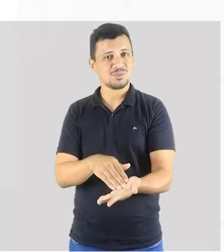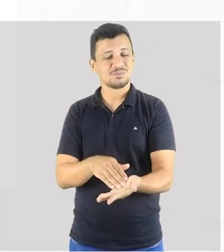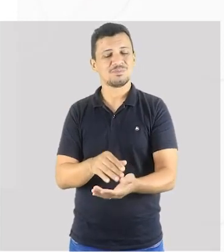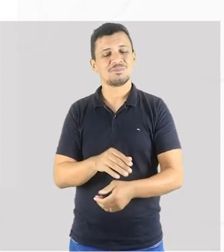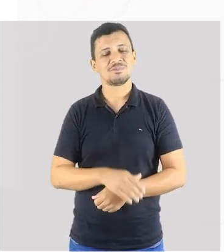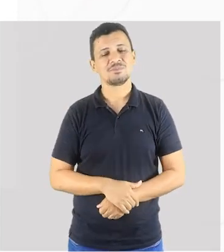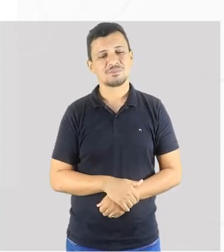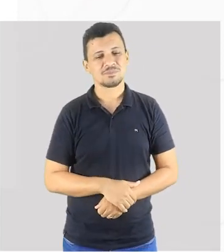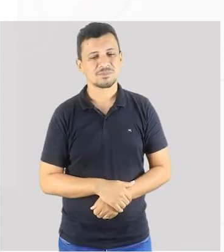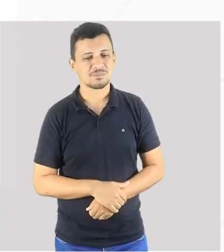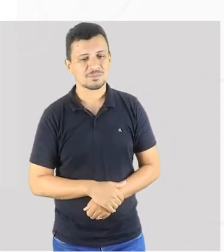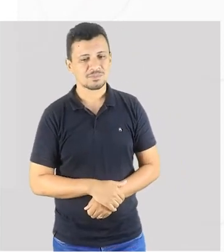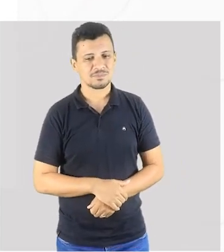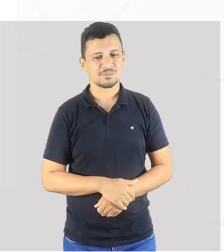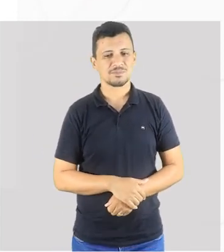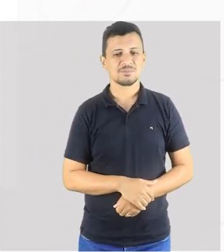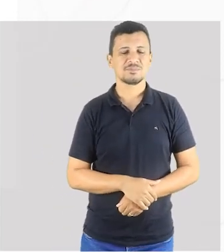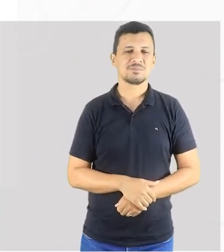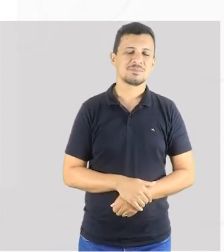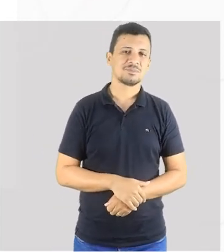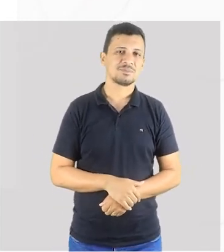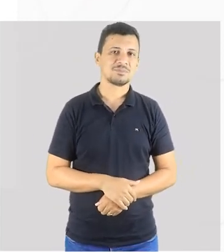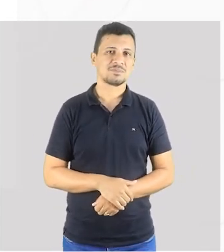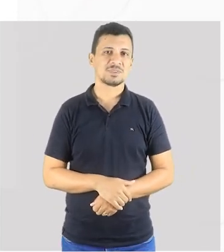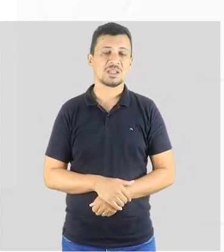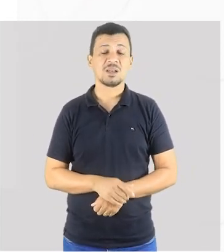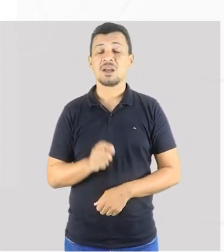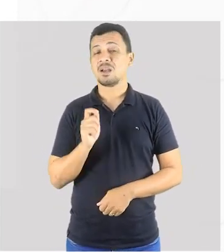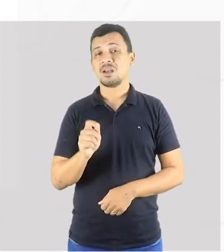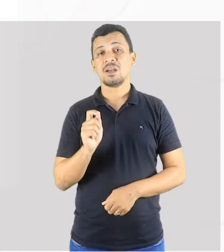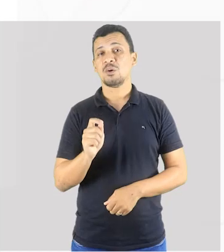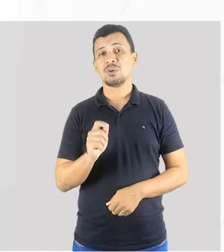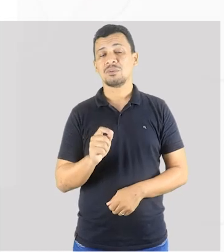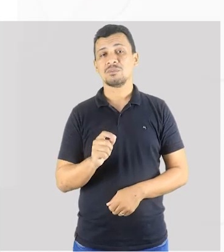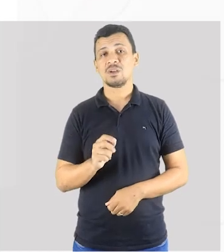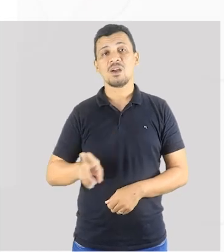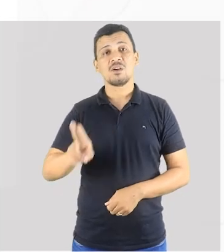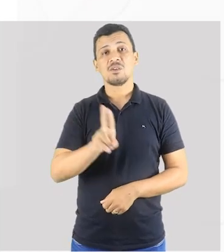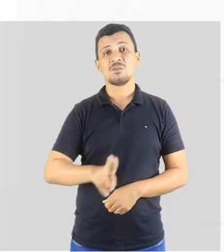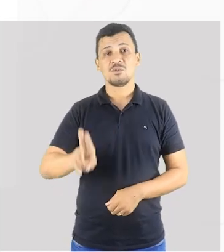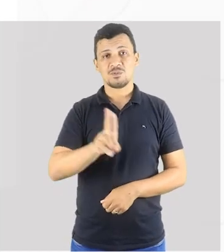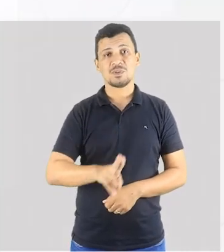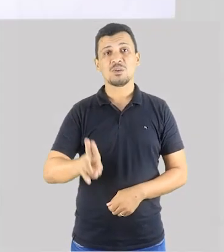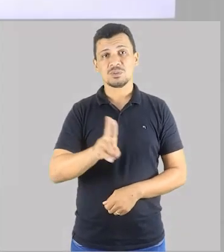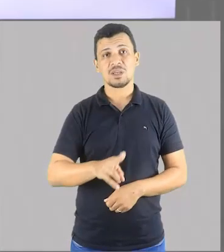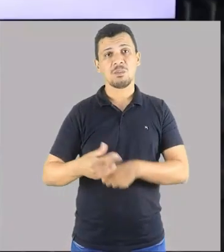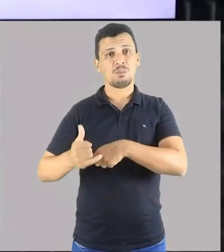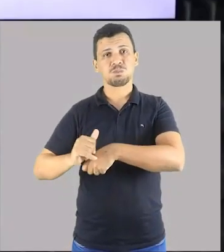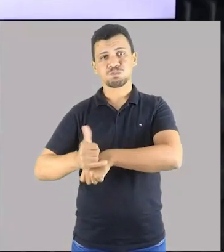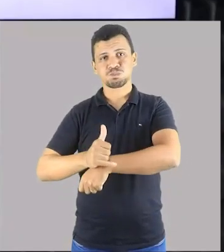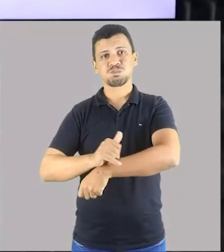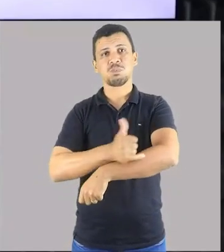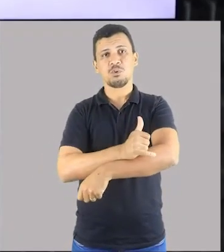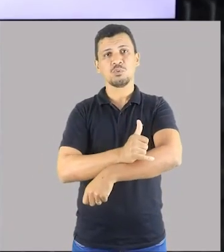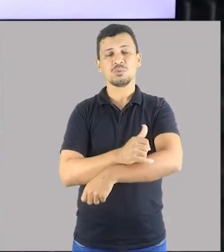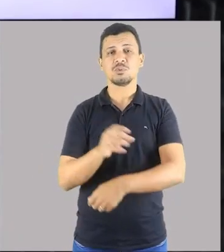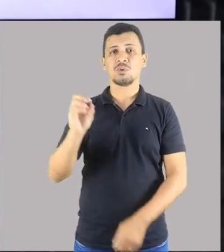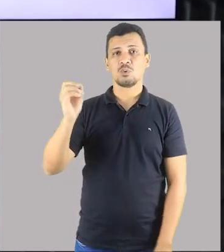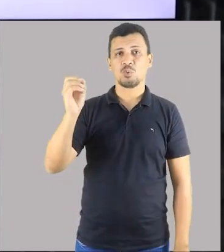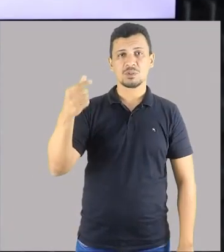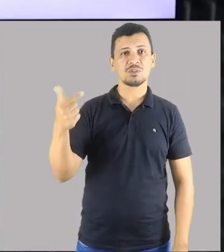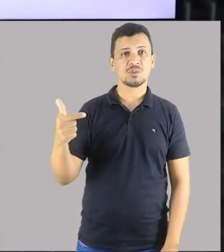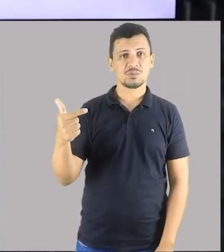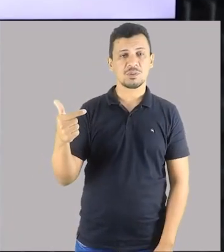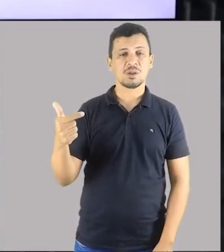linha vai ser o músculo, que é o que vai utilizar a gordura para o oxigênio